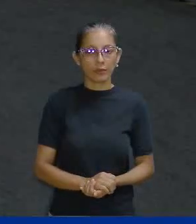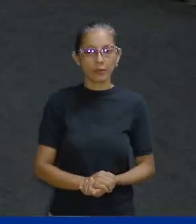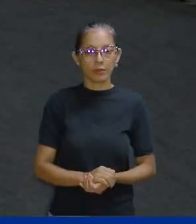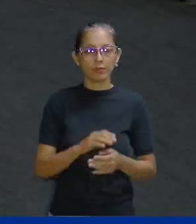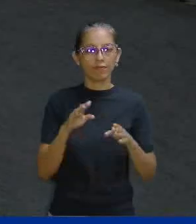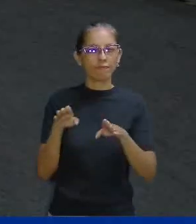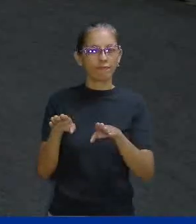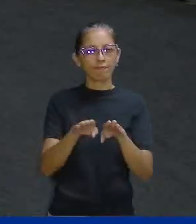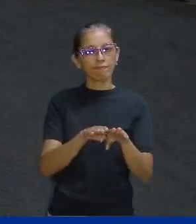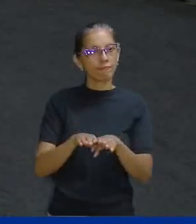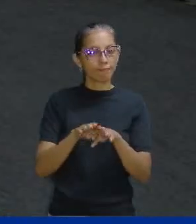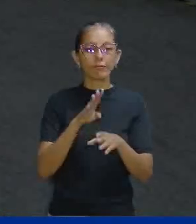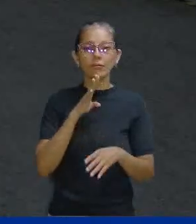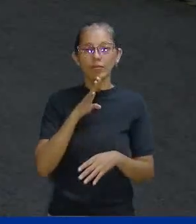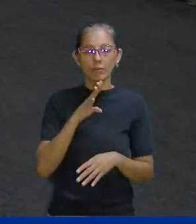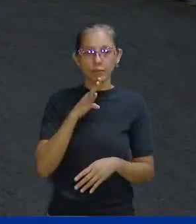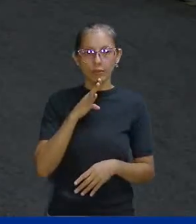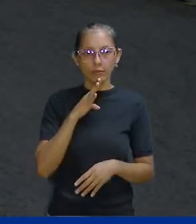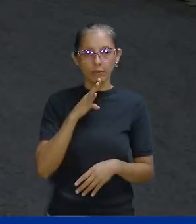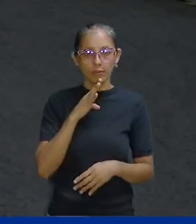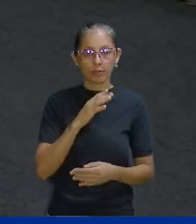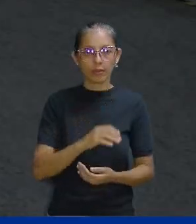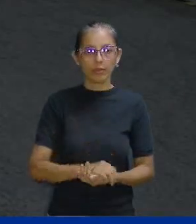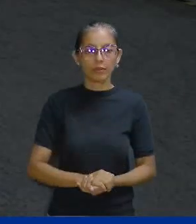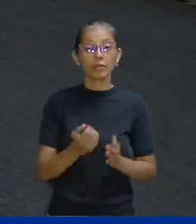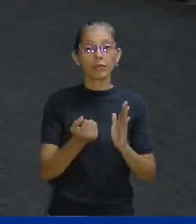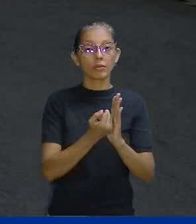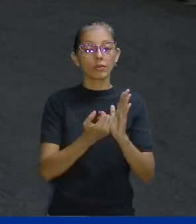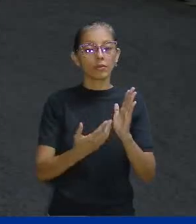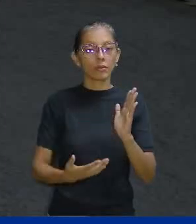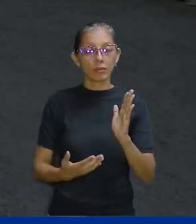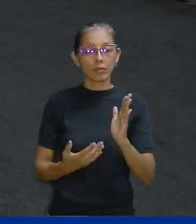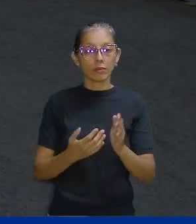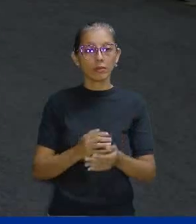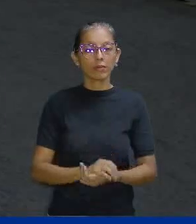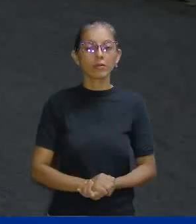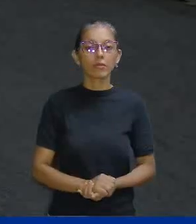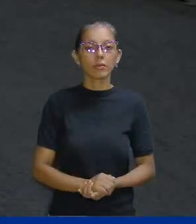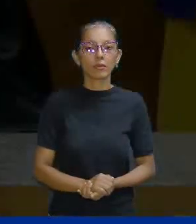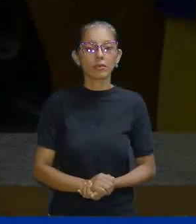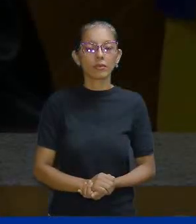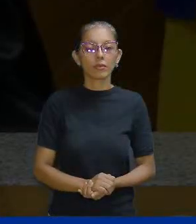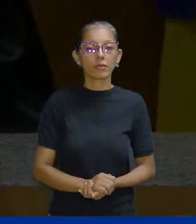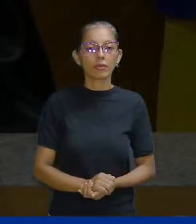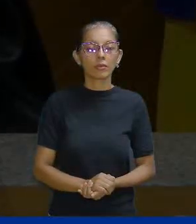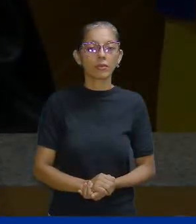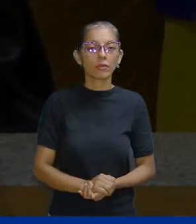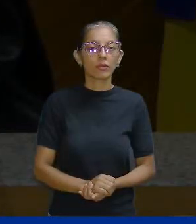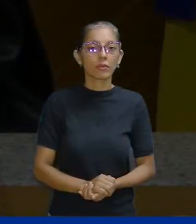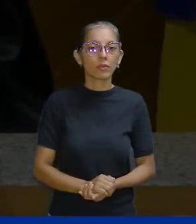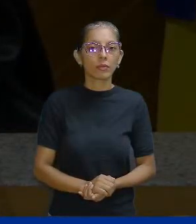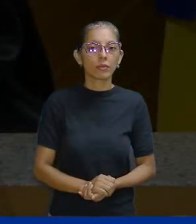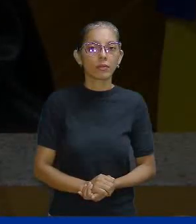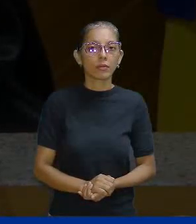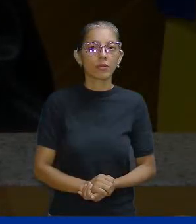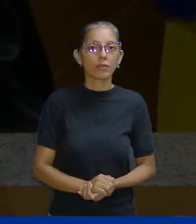por unanimidade, conheceu dos embargos no mérito pelo mesmo fórum,